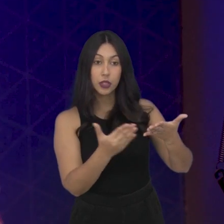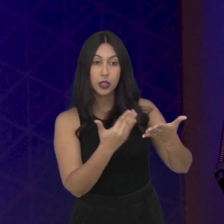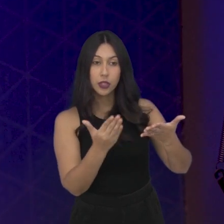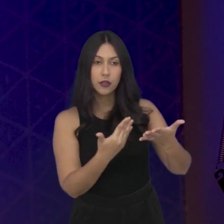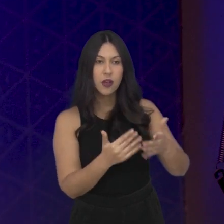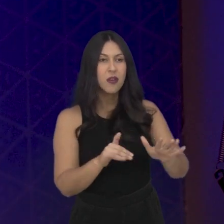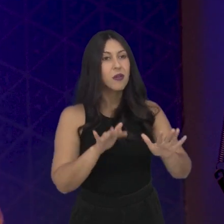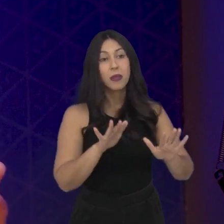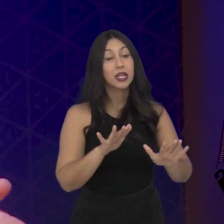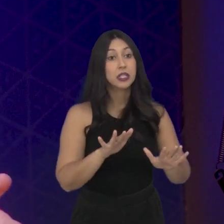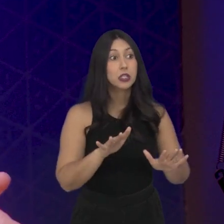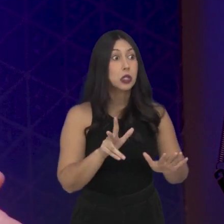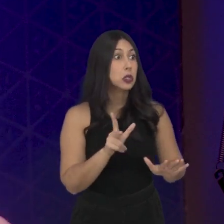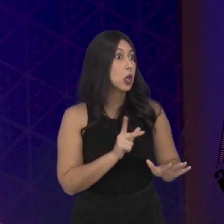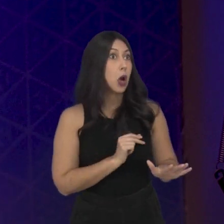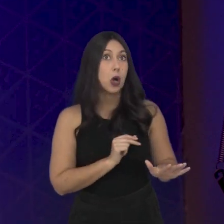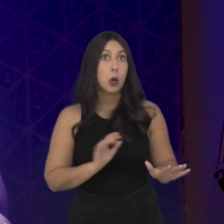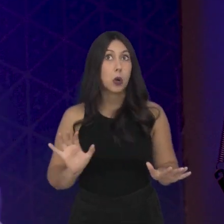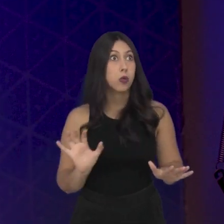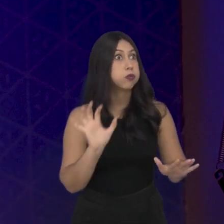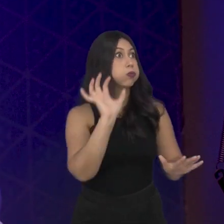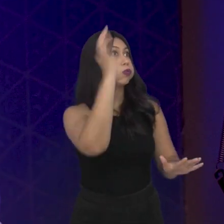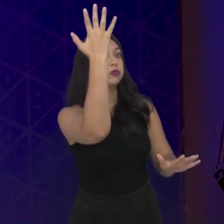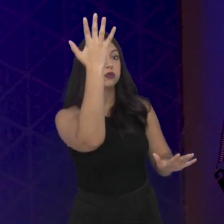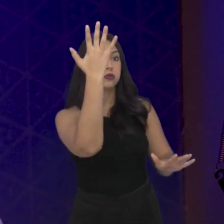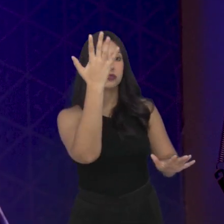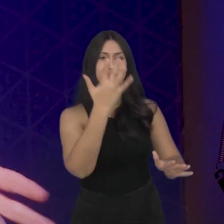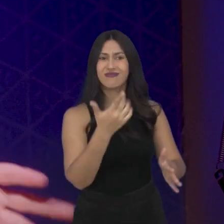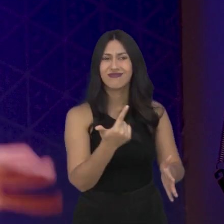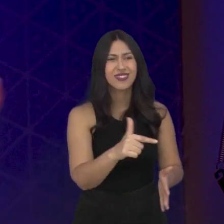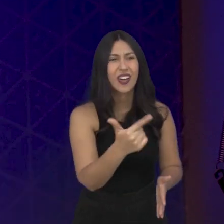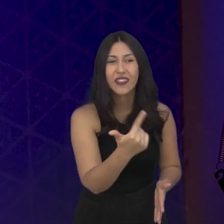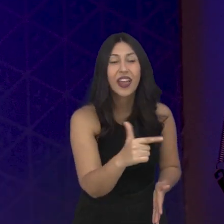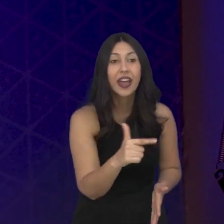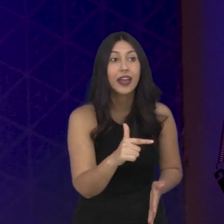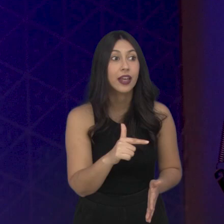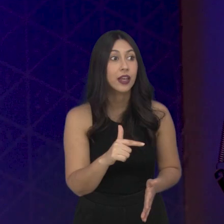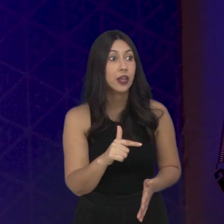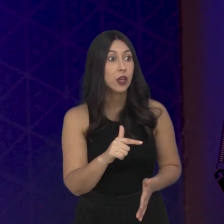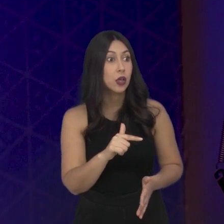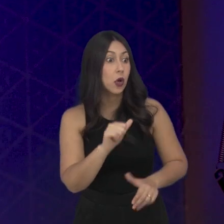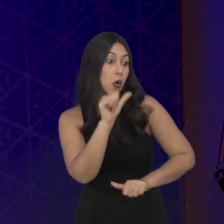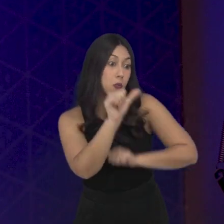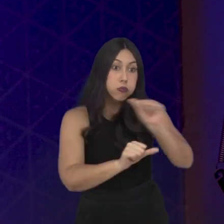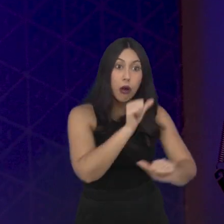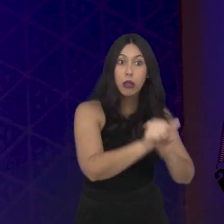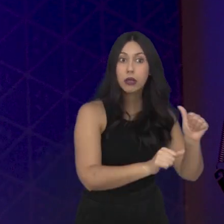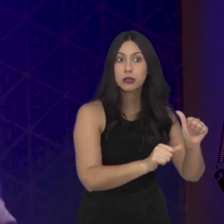história, ela não tem grandes acontecimentos, não tem um super plot twist, não tem